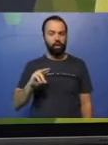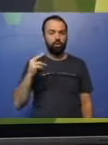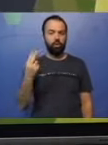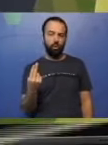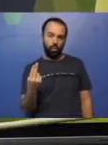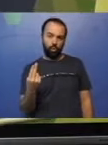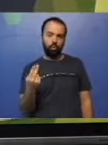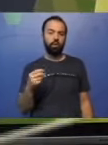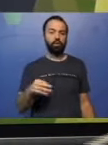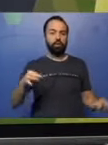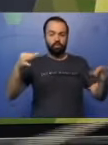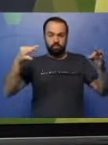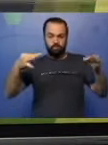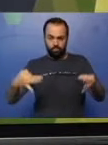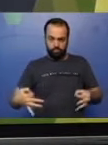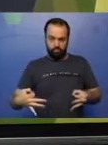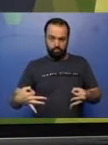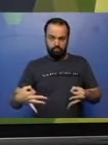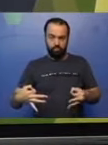Um evento certo.